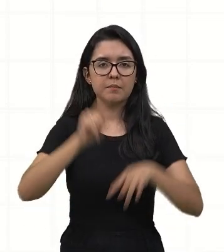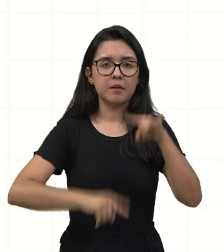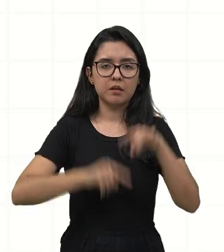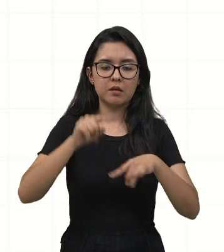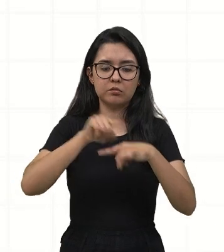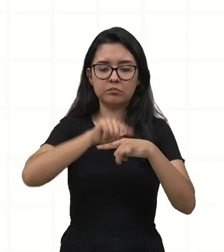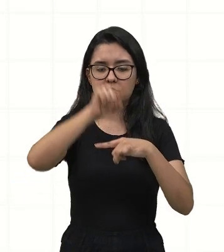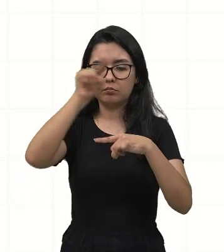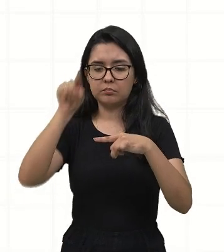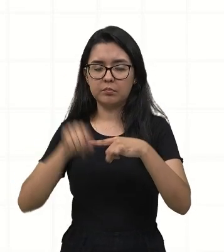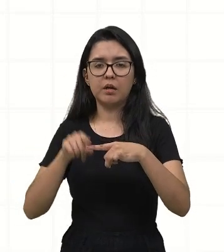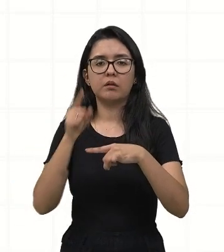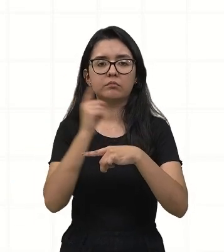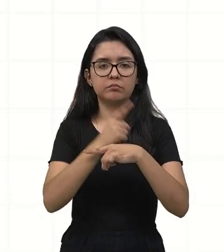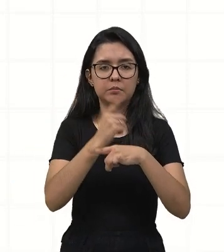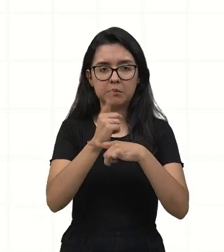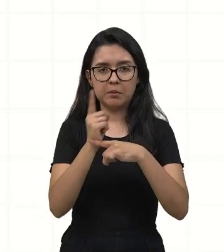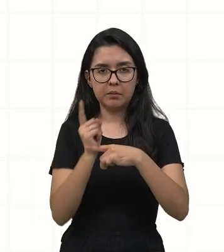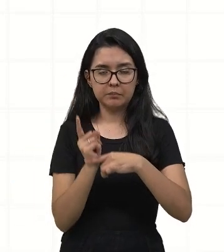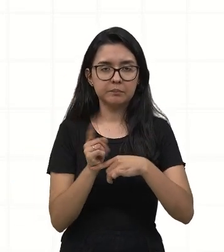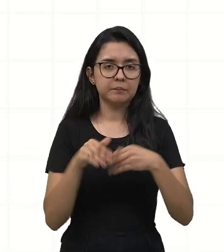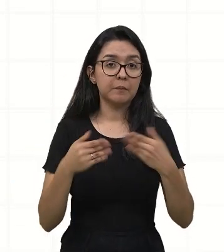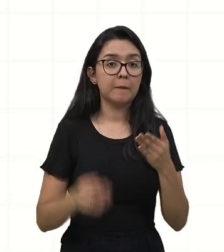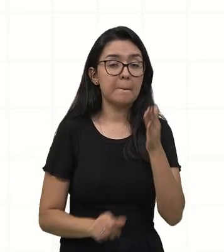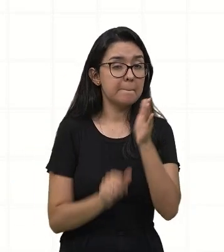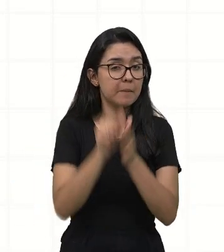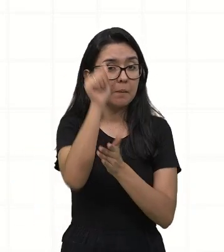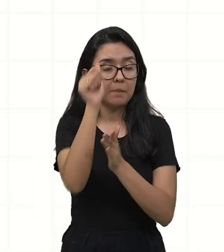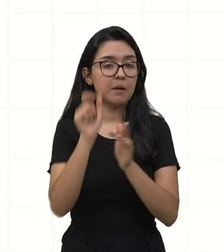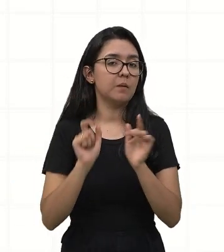em graus. Primeira coisa,